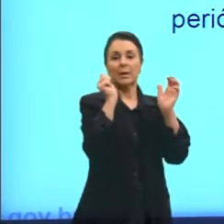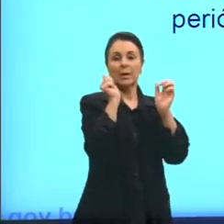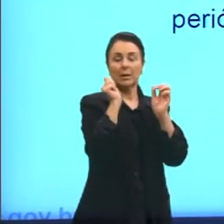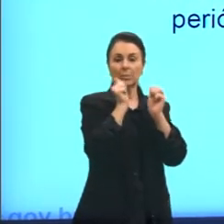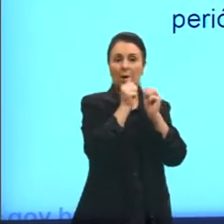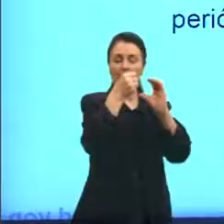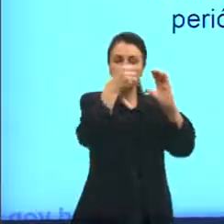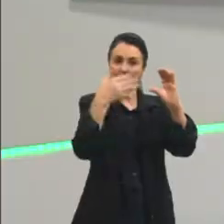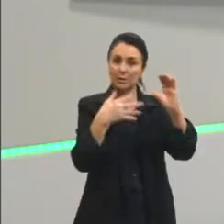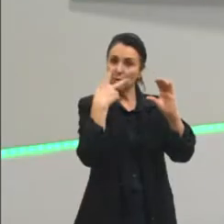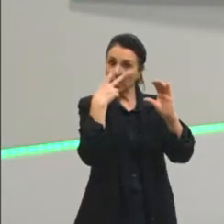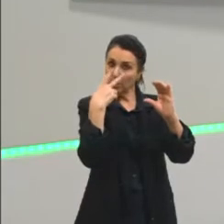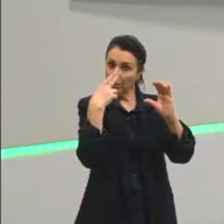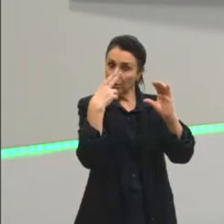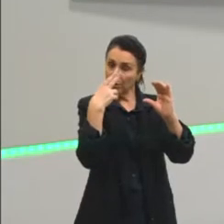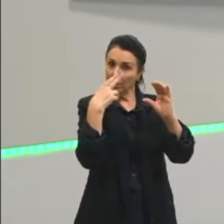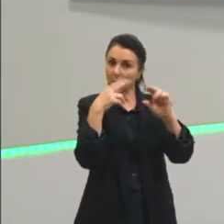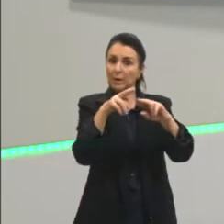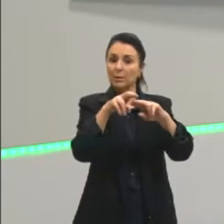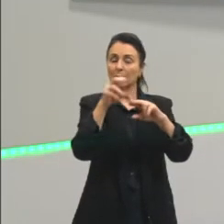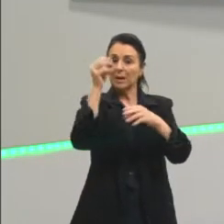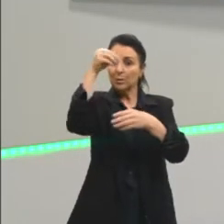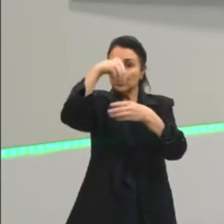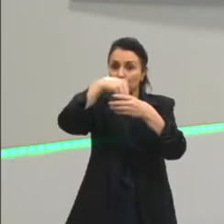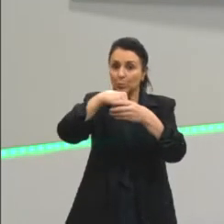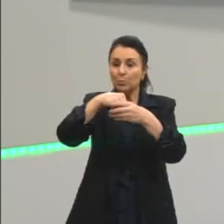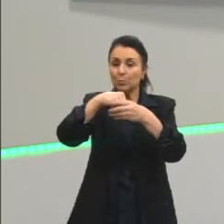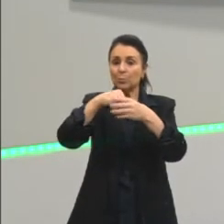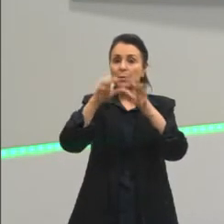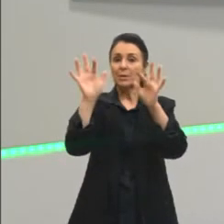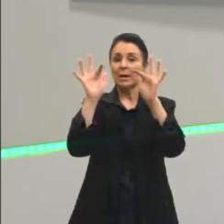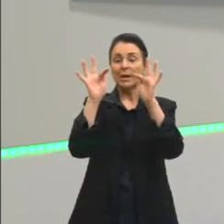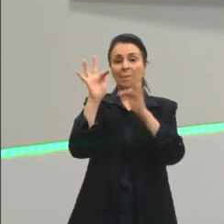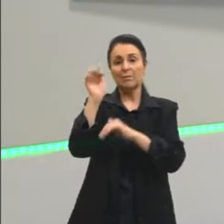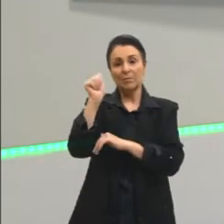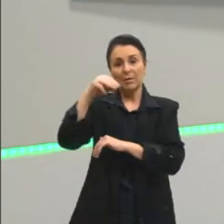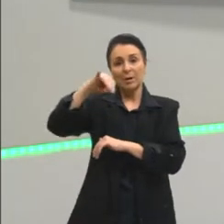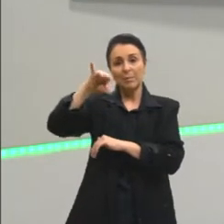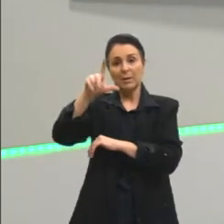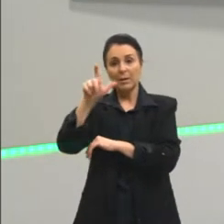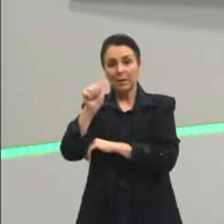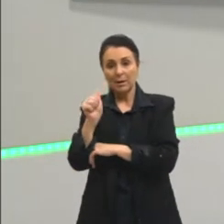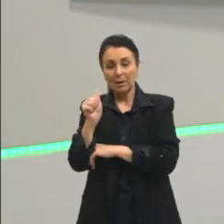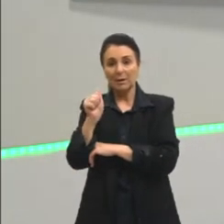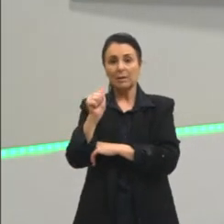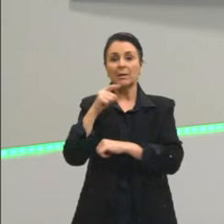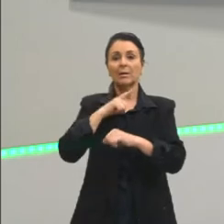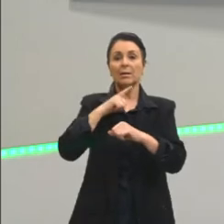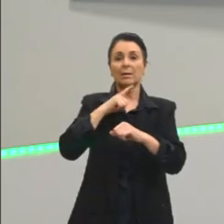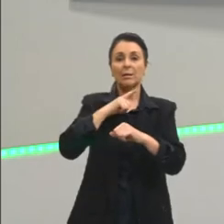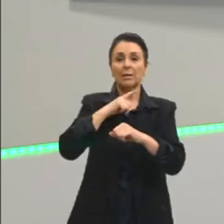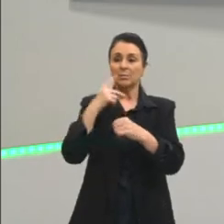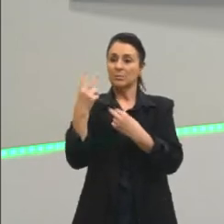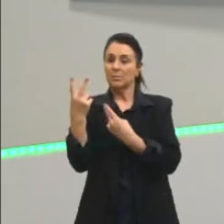mesma coisa eles estão fazem parte da mesma família eles têm as propriedades periódicas similares